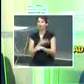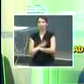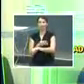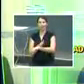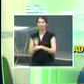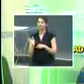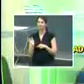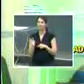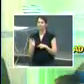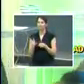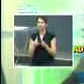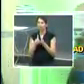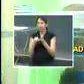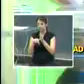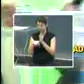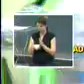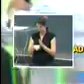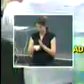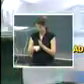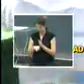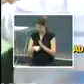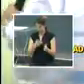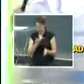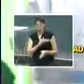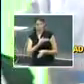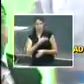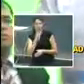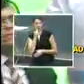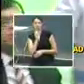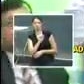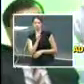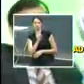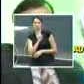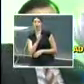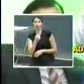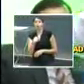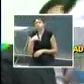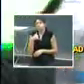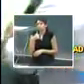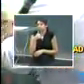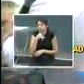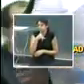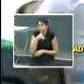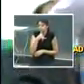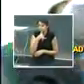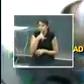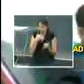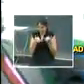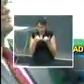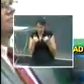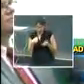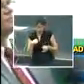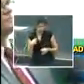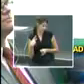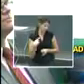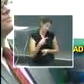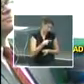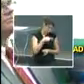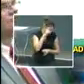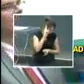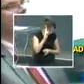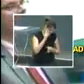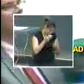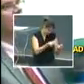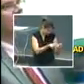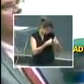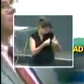E quando nós recebemos um não de quem a gente gosta, a gente sente. Eu vou chegar aqui, pastor Roberto: não dá, irmão Pérez. A